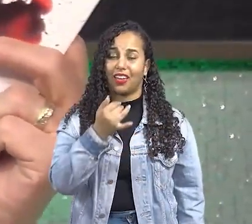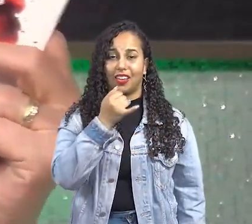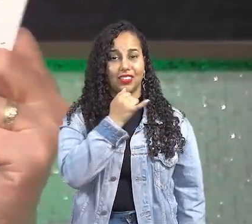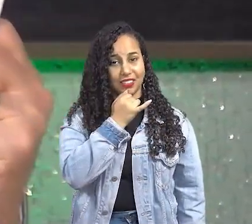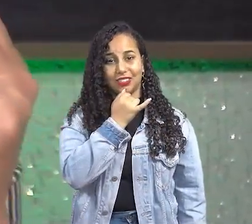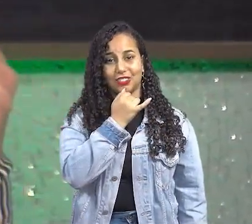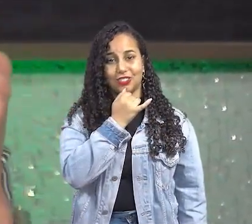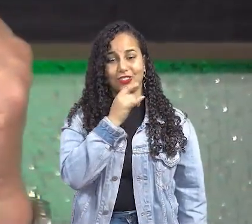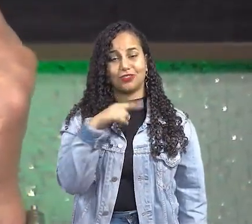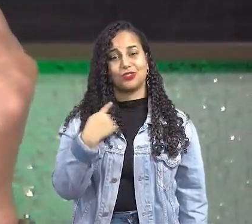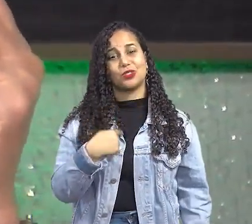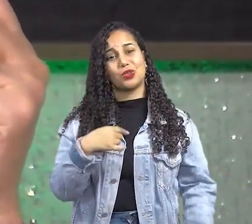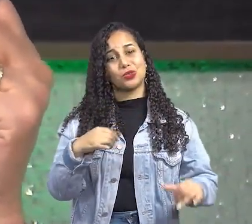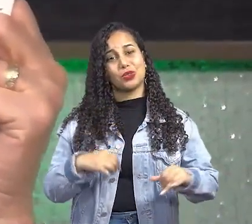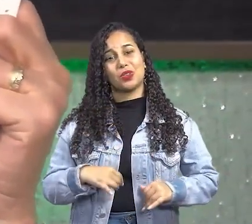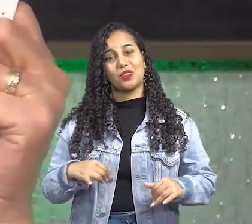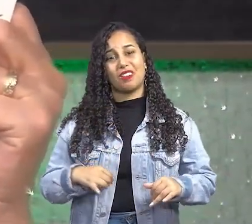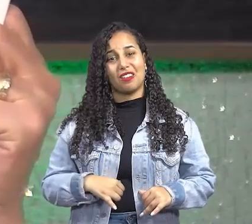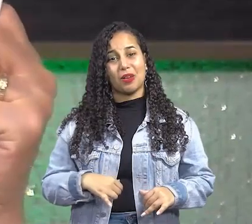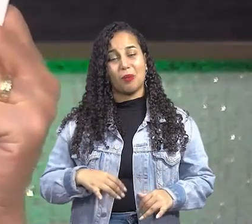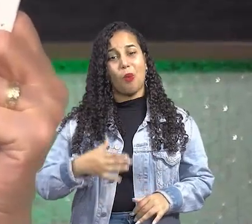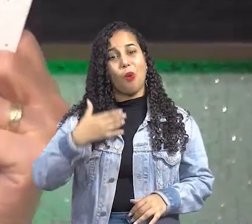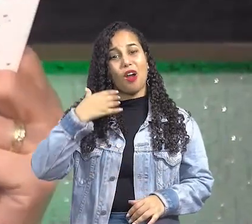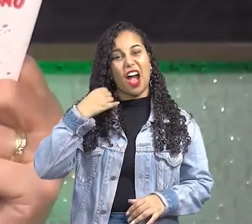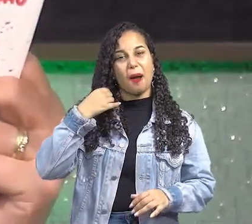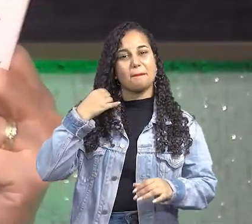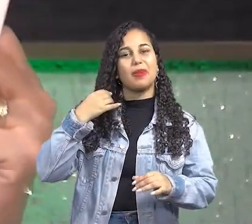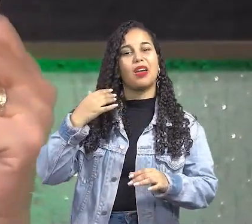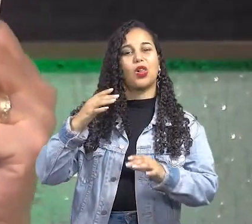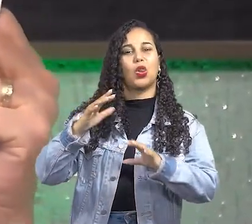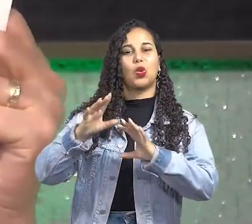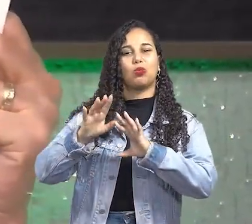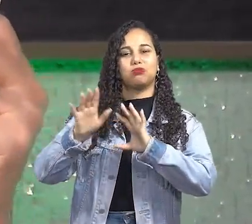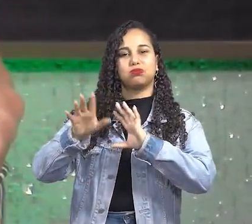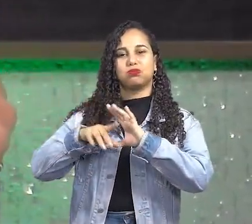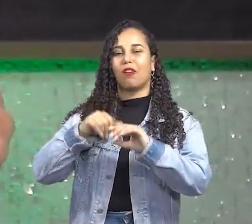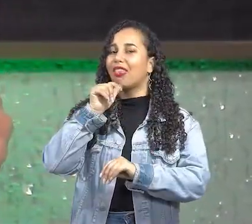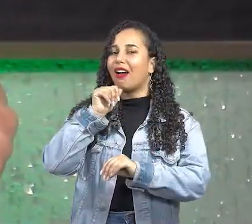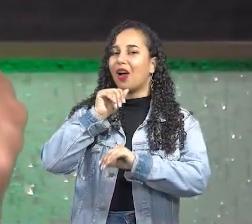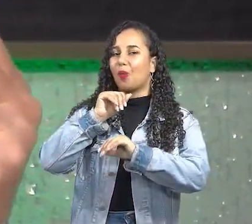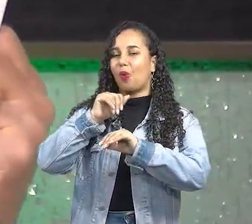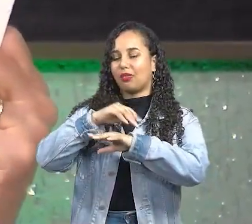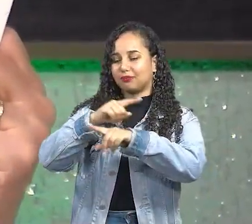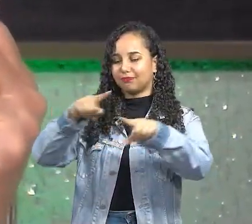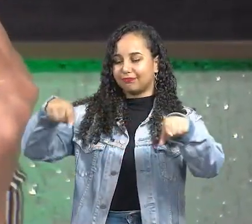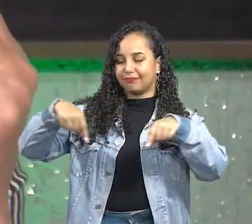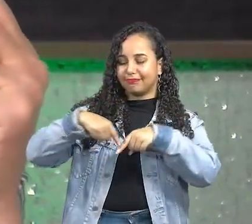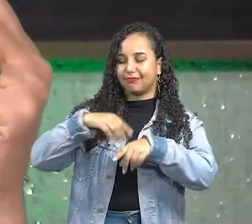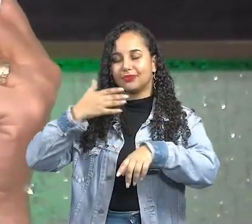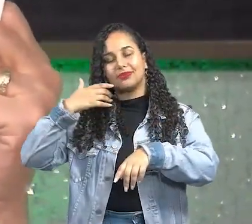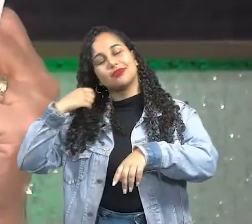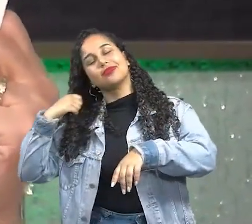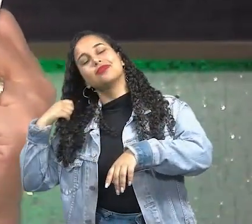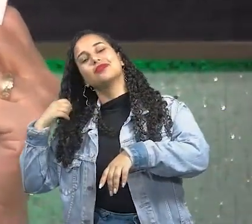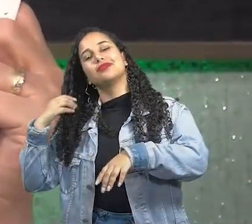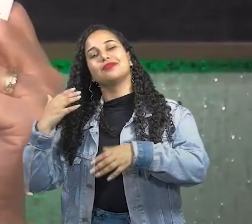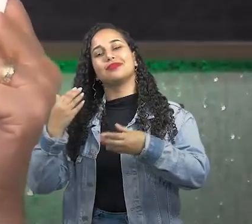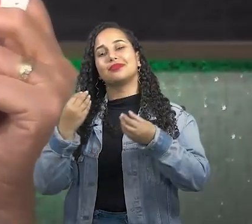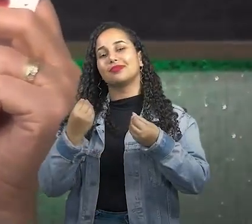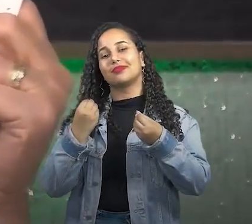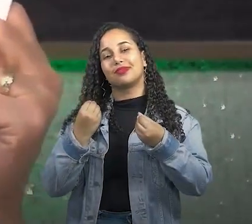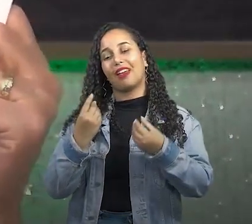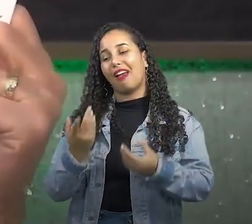Jaraguá. Como nós sofremos, o cabelo dela ficou preso. E eu fui ali no Bosque da Esperança e